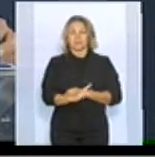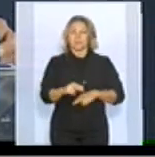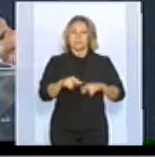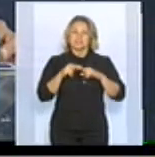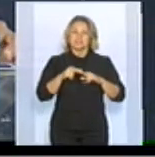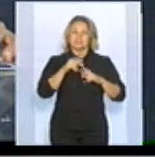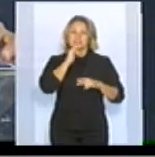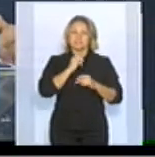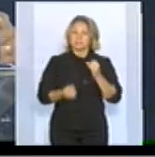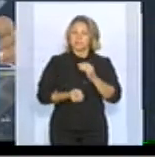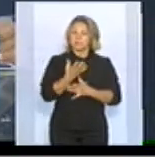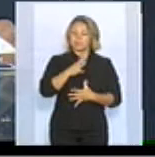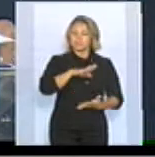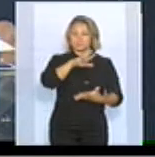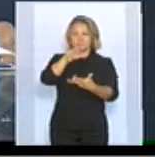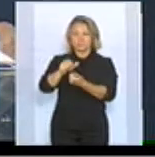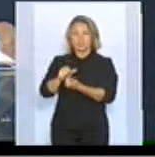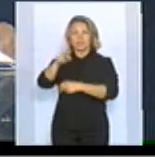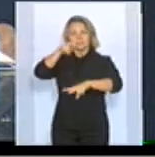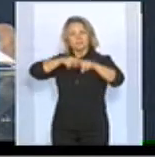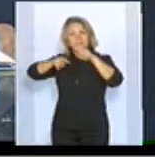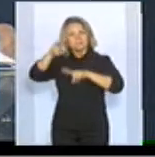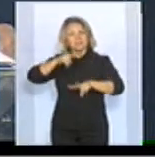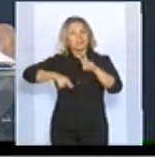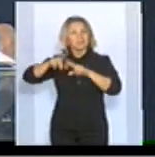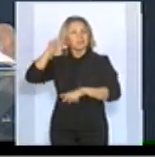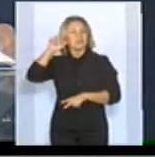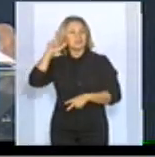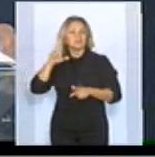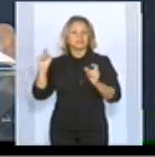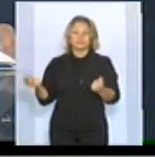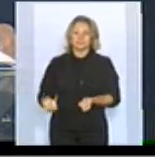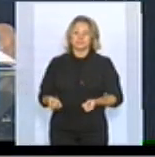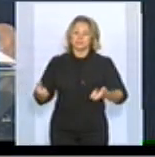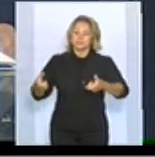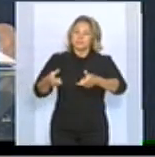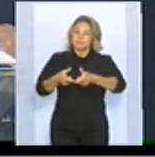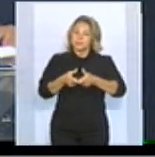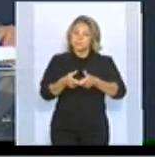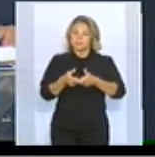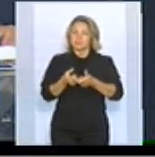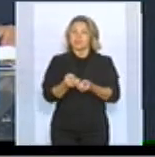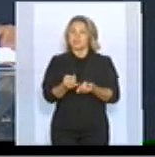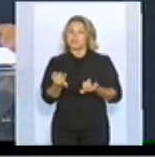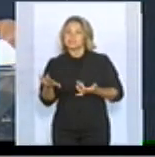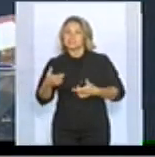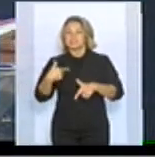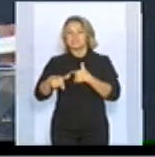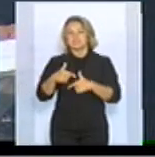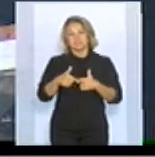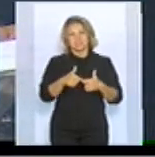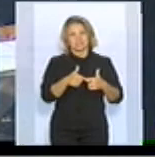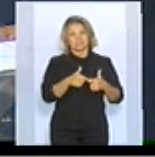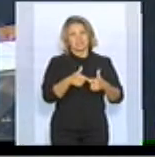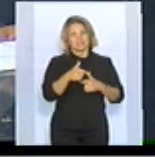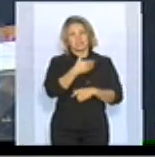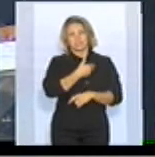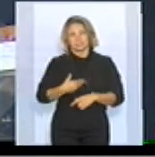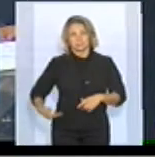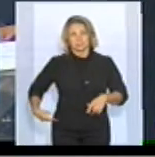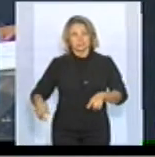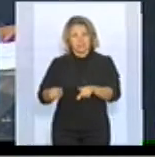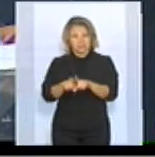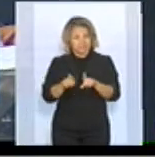mundial do audiovisual, diminui a necessidade de recursos públicos para apoiar a produção audiovisual nacional,